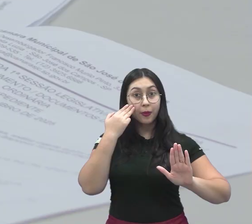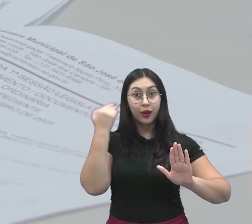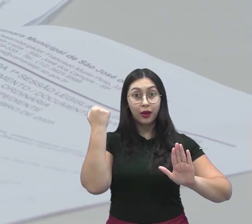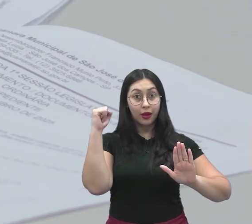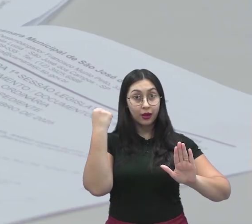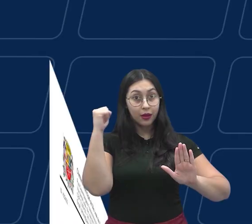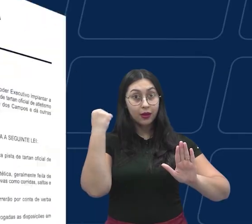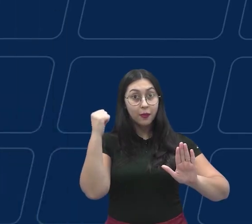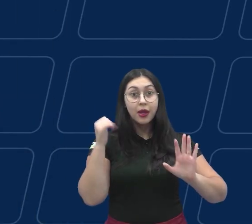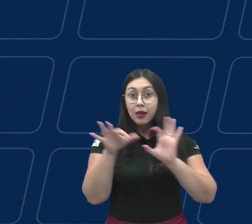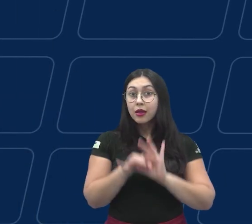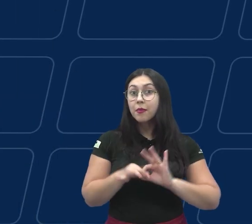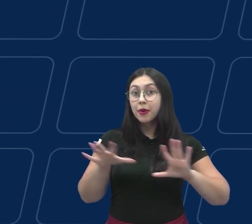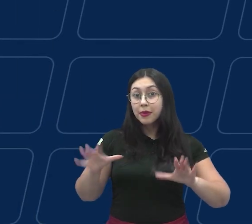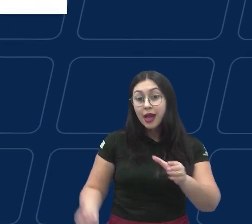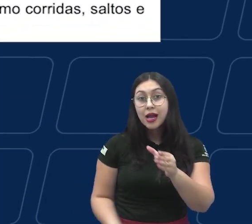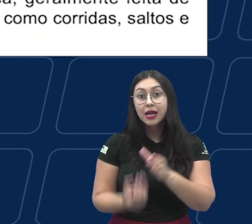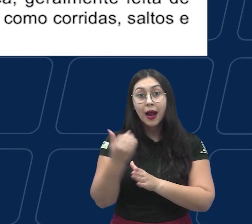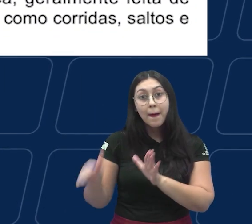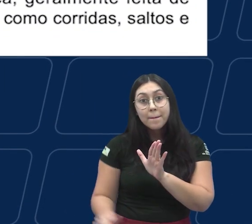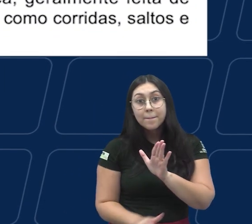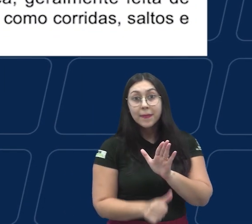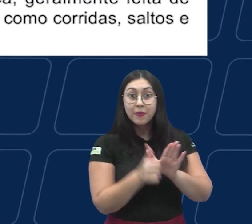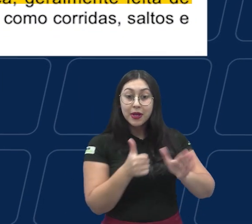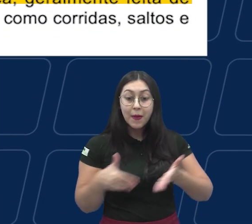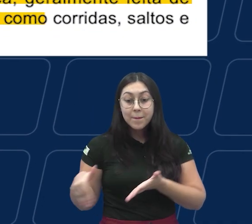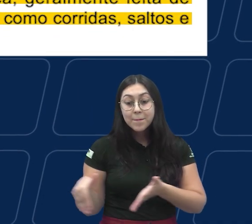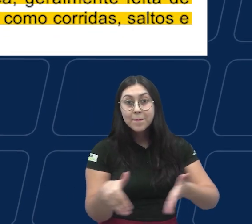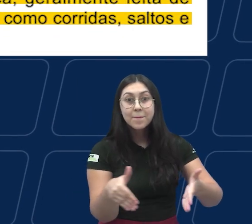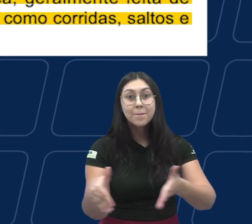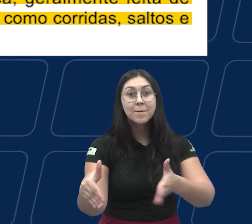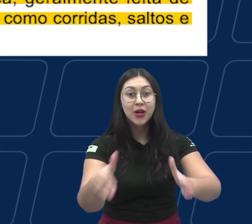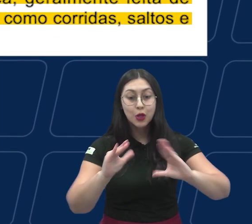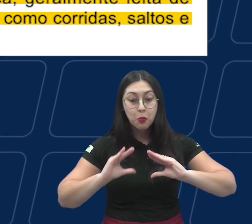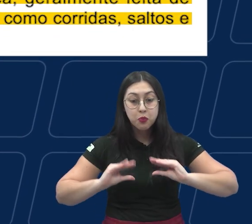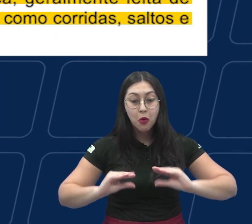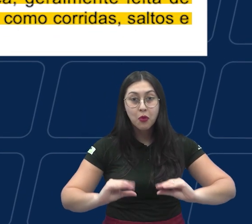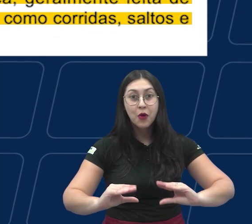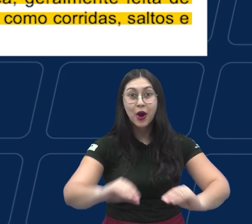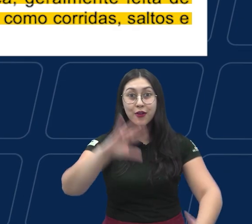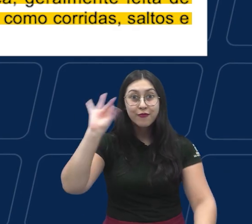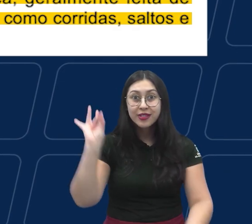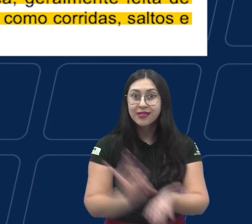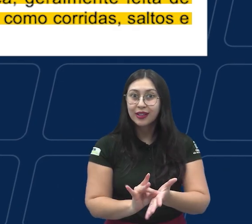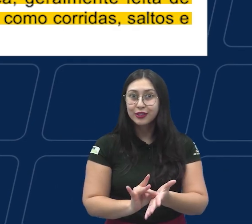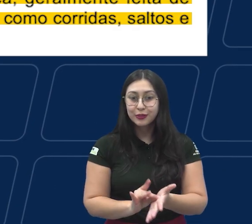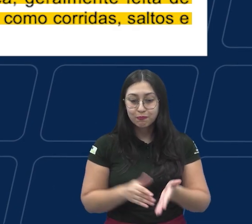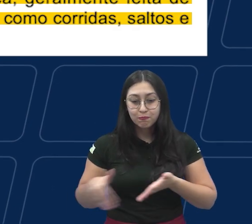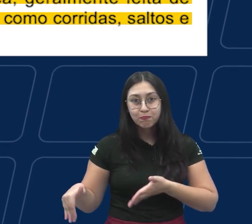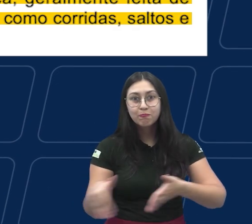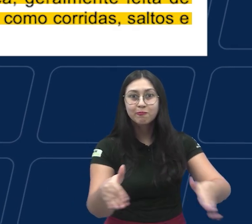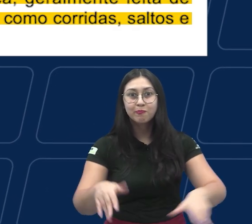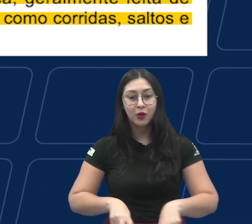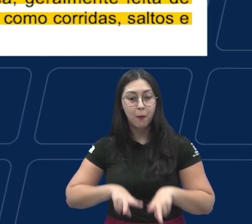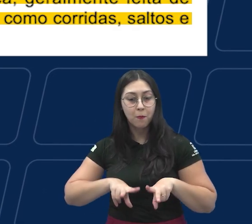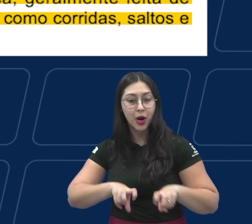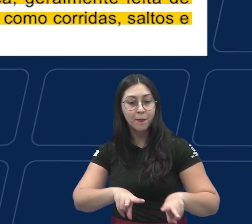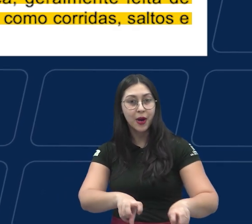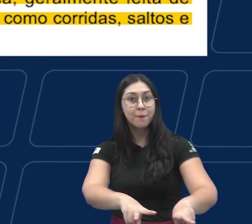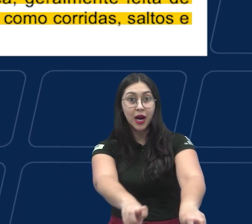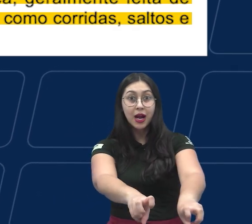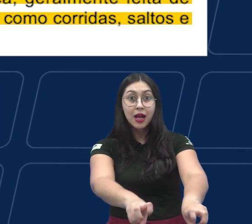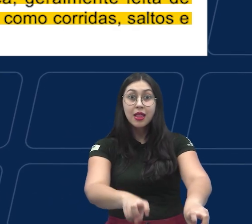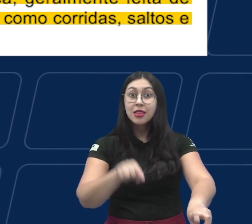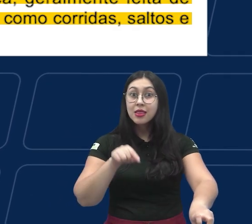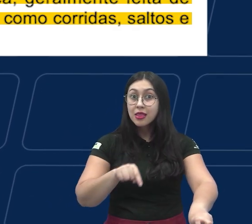da Academia que autoriza a instalação da primeira pista oficial de atletismo na cidade. Conhecida como pista